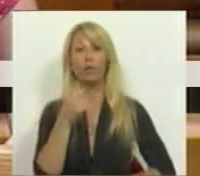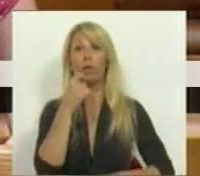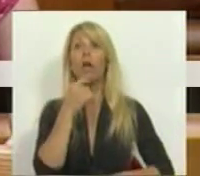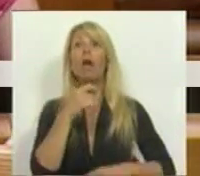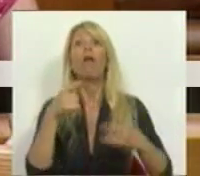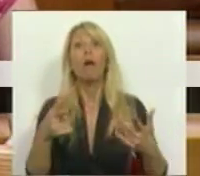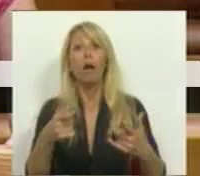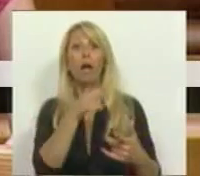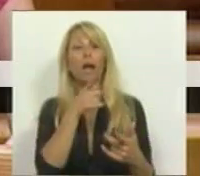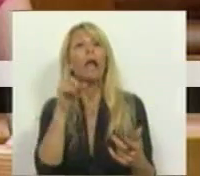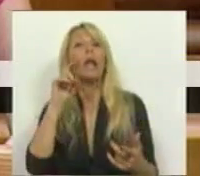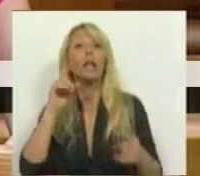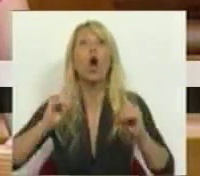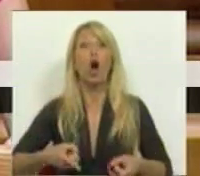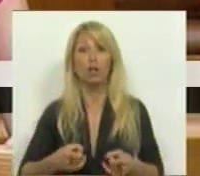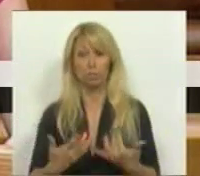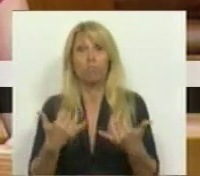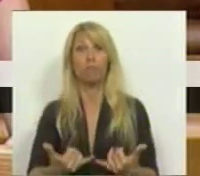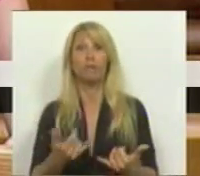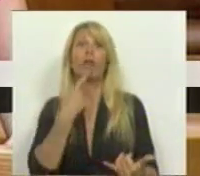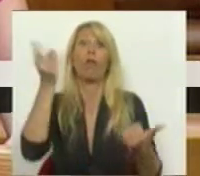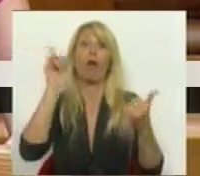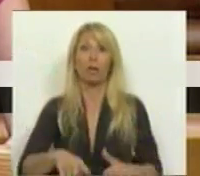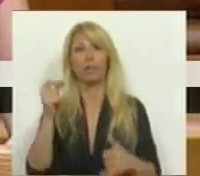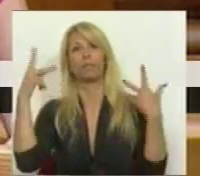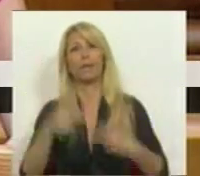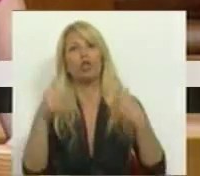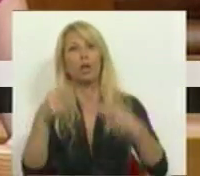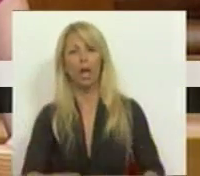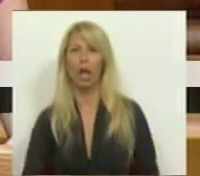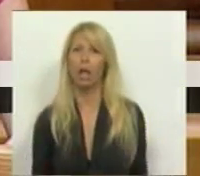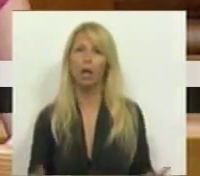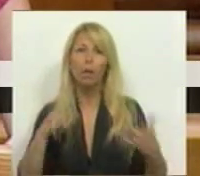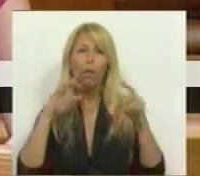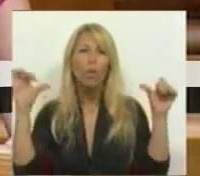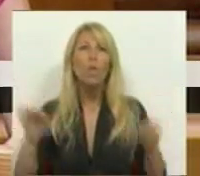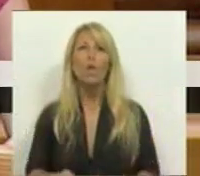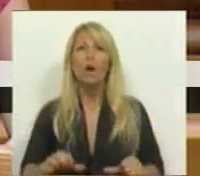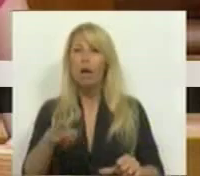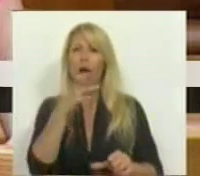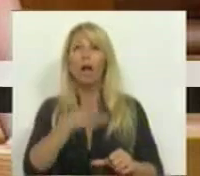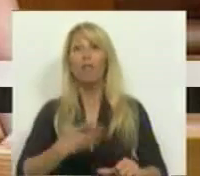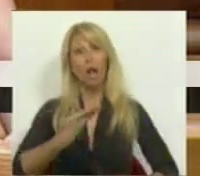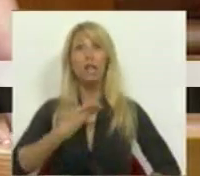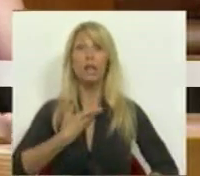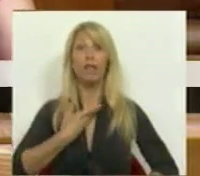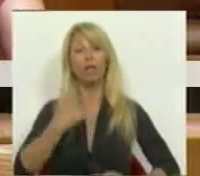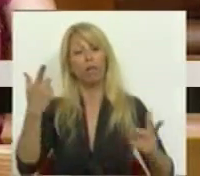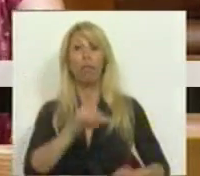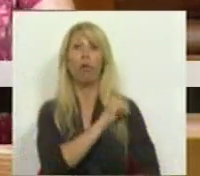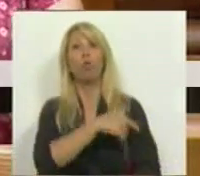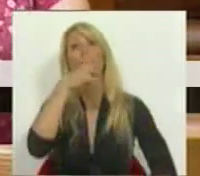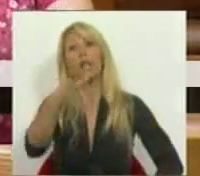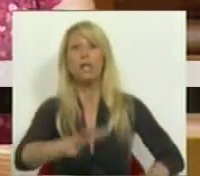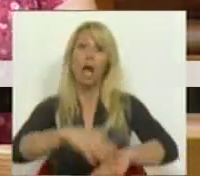que vem aí um novo pacote de austeridade. E o pesadelo da dívida é o argumentário do poder. É o argumentário